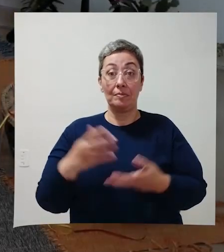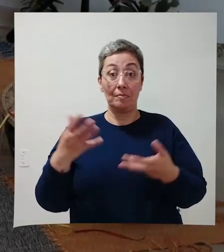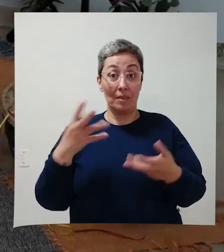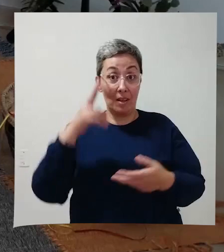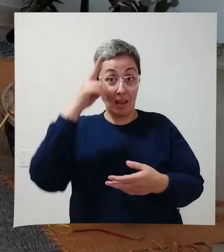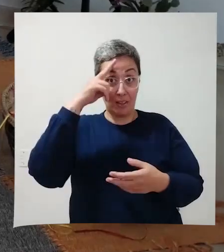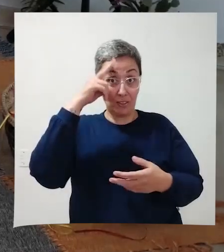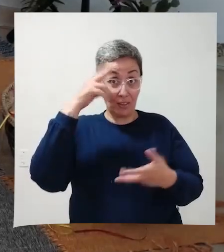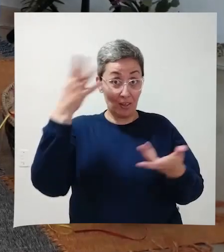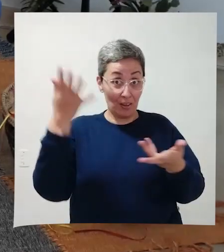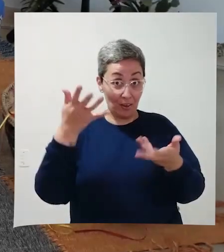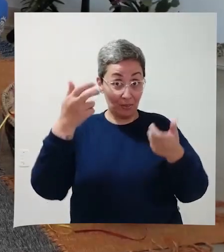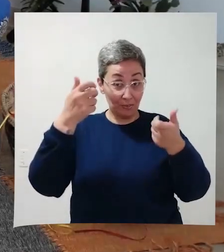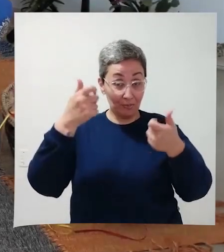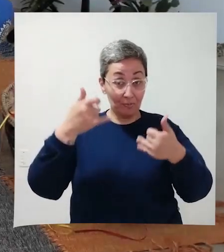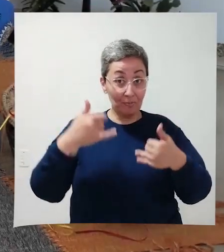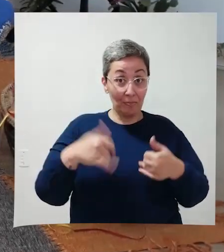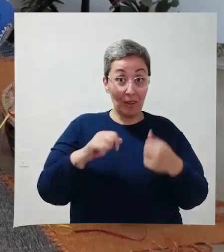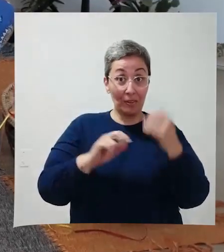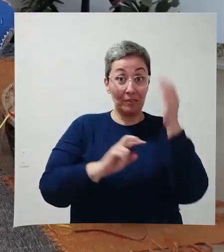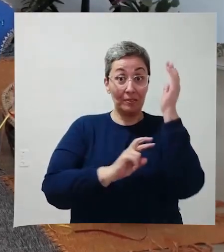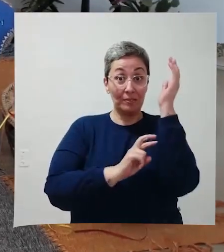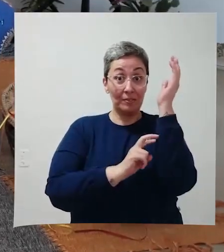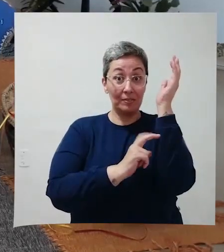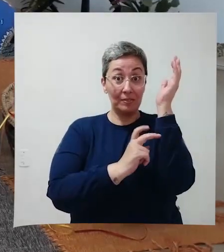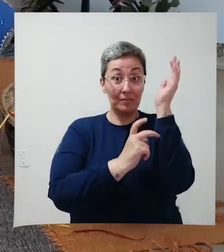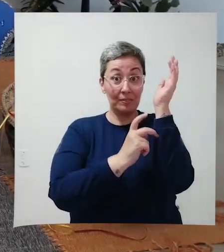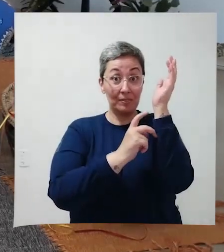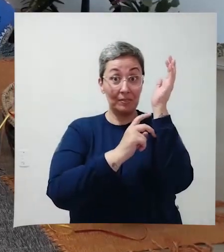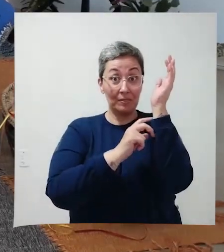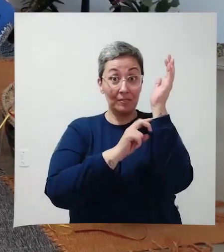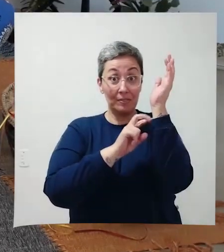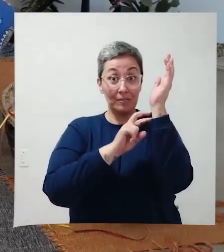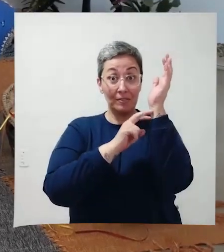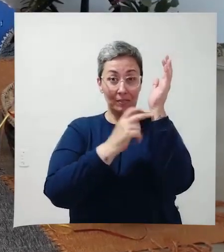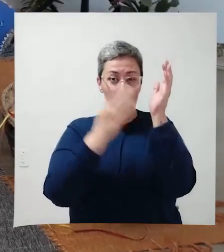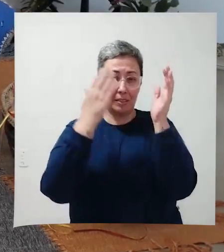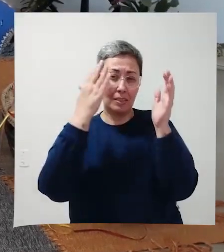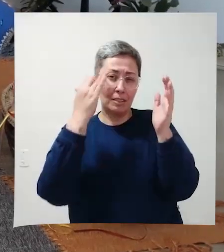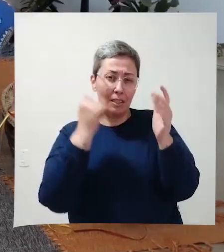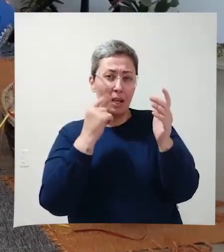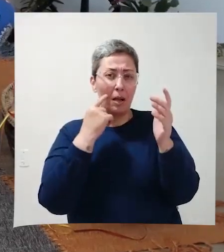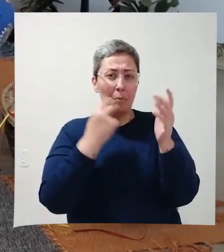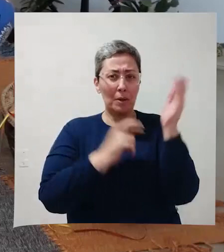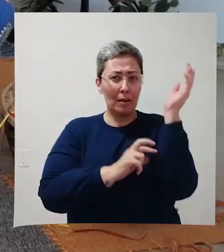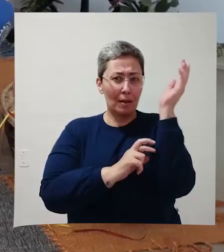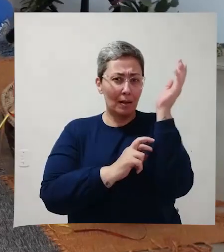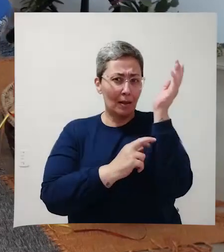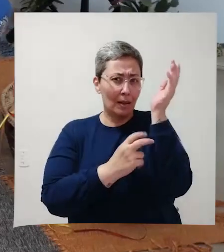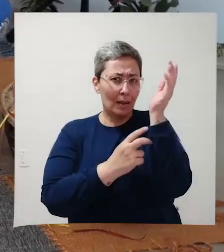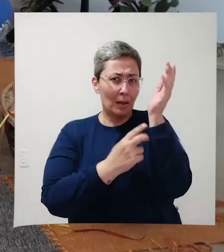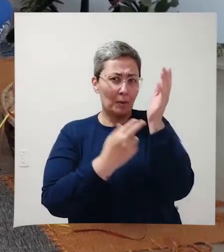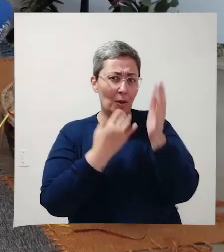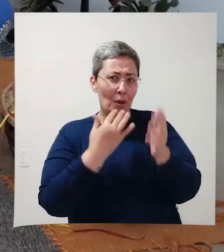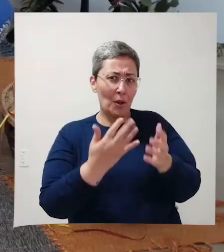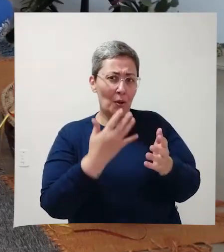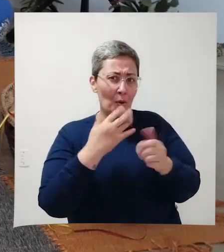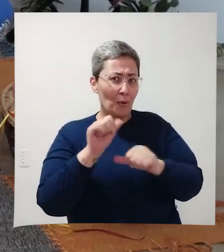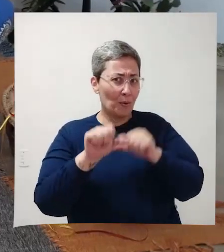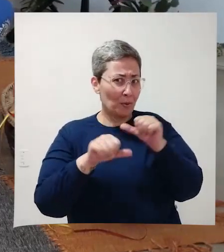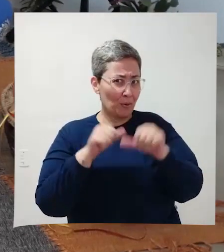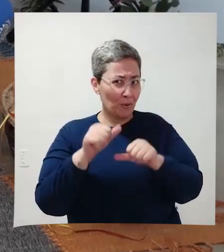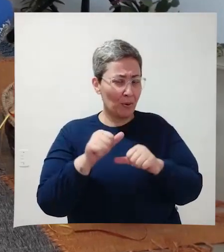A história que eu vou contar hoje é a história de um camaleão. E vocês sabem que o camaleão muda de cor, mas vocês sabem o